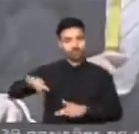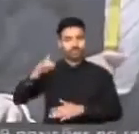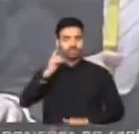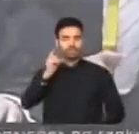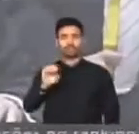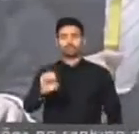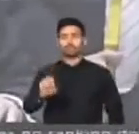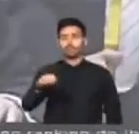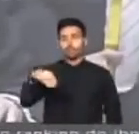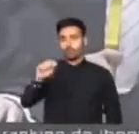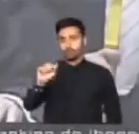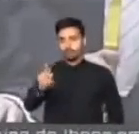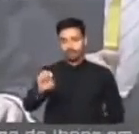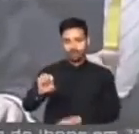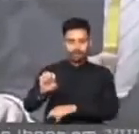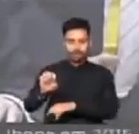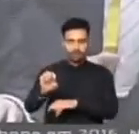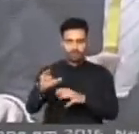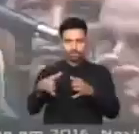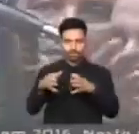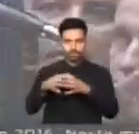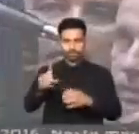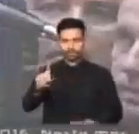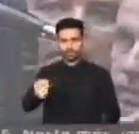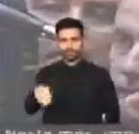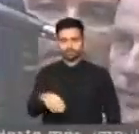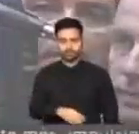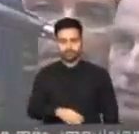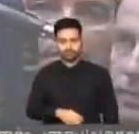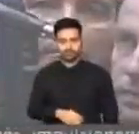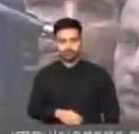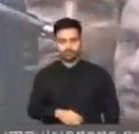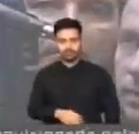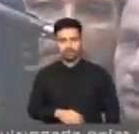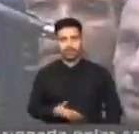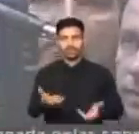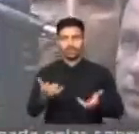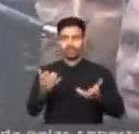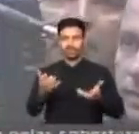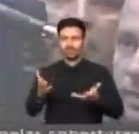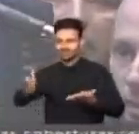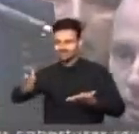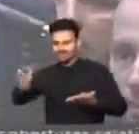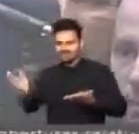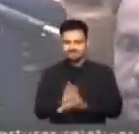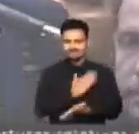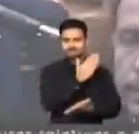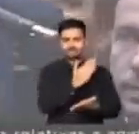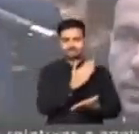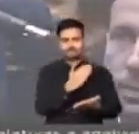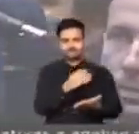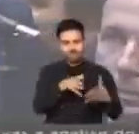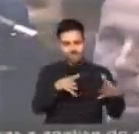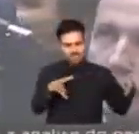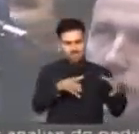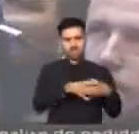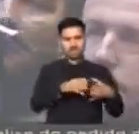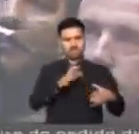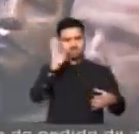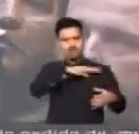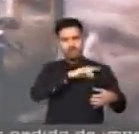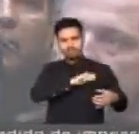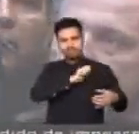Elmar Nascimento, do Democratas. Para extirpar da vida nacional essa organização